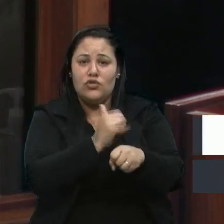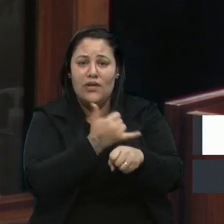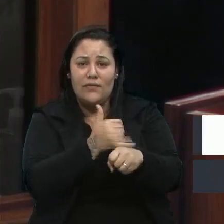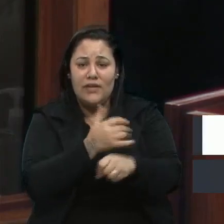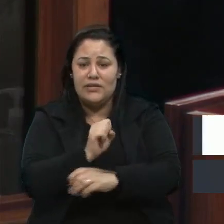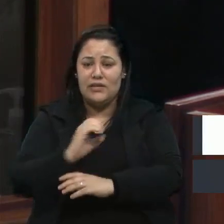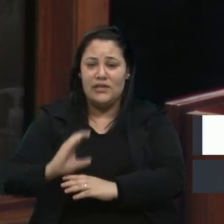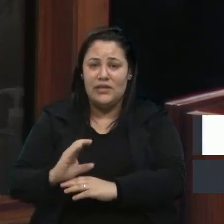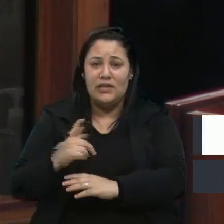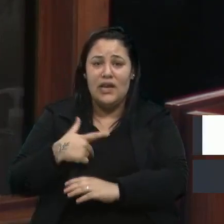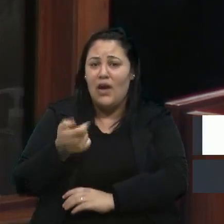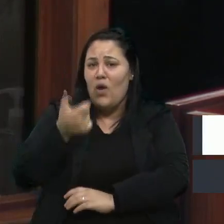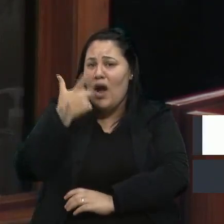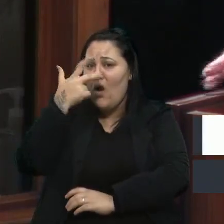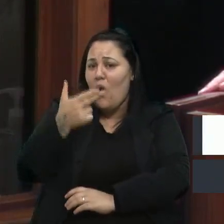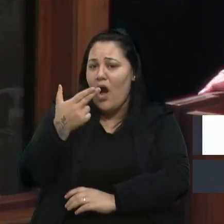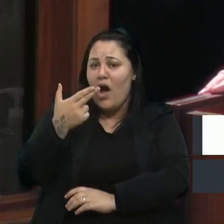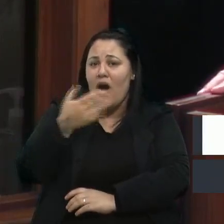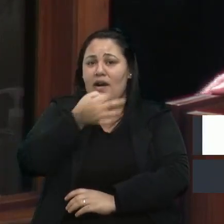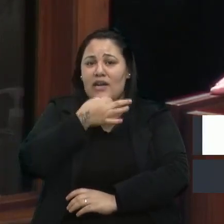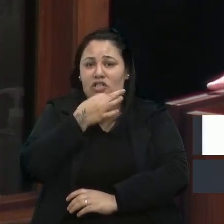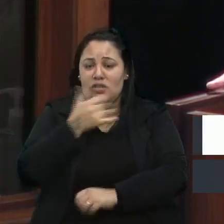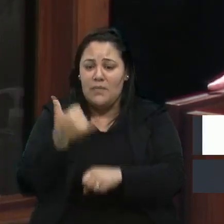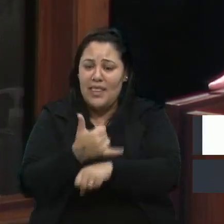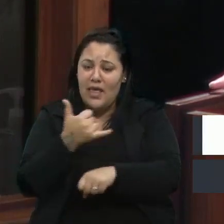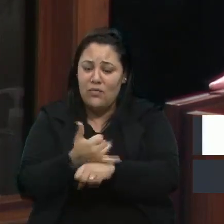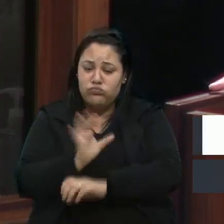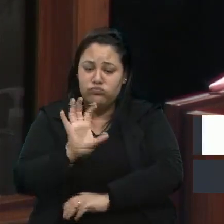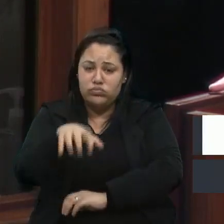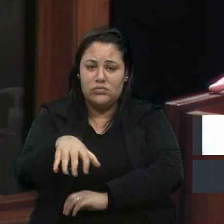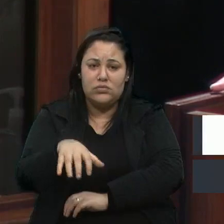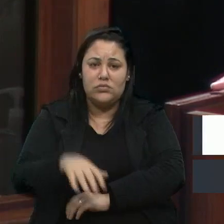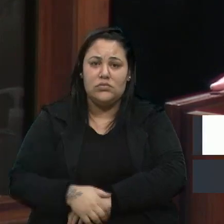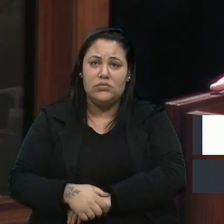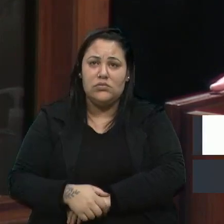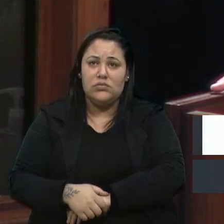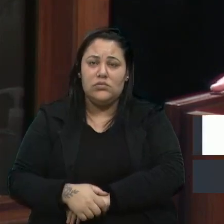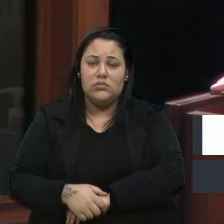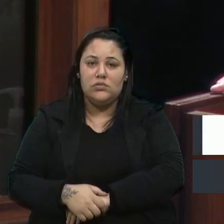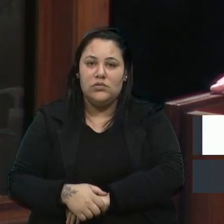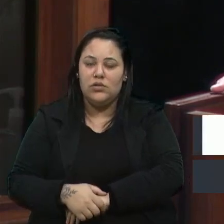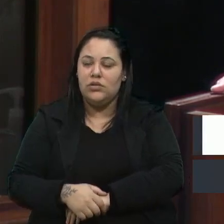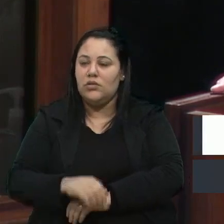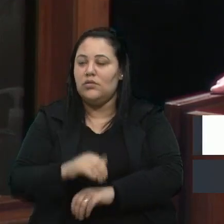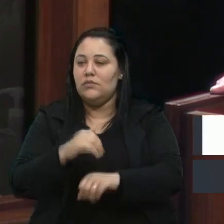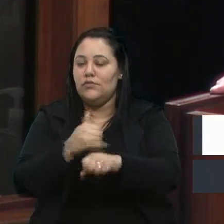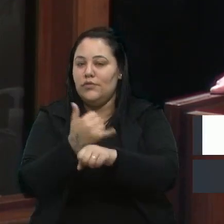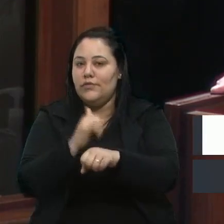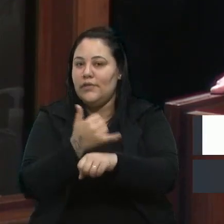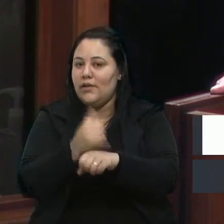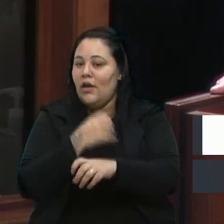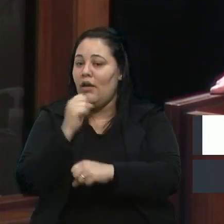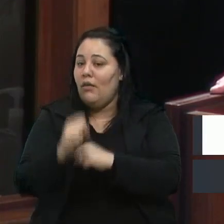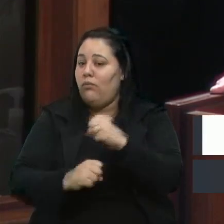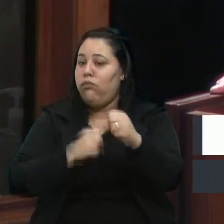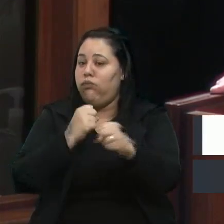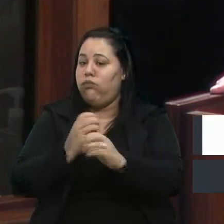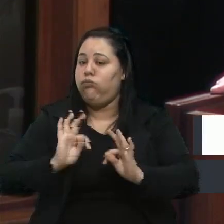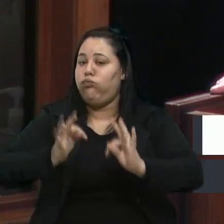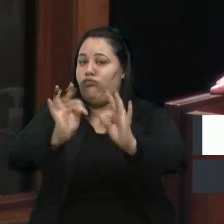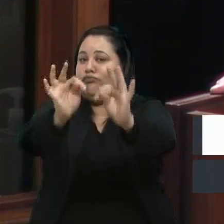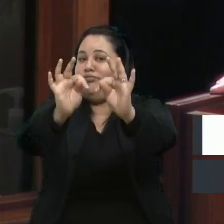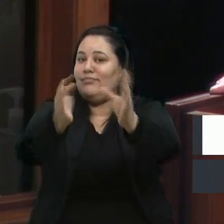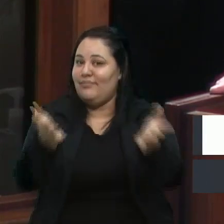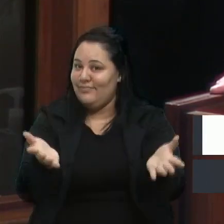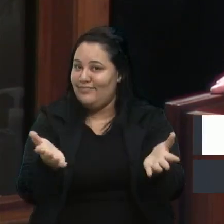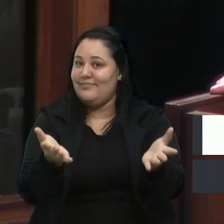metal mecânica, indústria. Joinville está anos à frente, décadas à frente de Caxias. Com dinheiro em caixa,